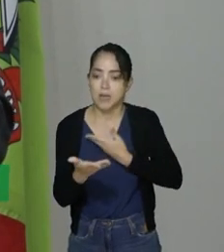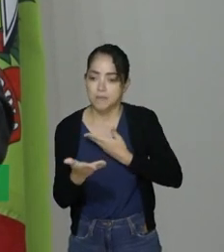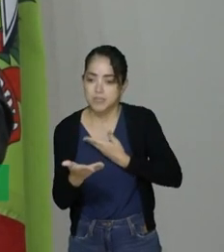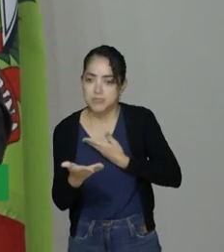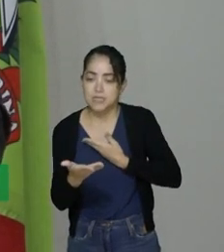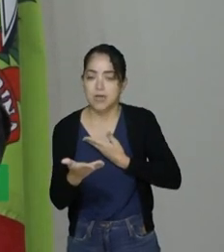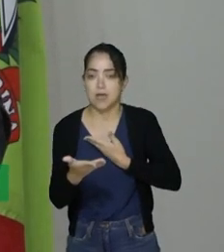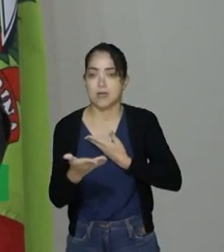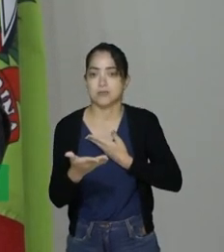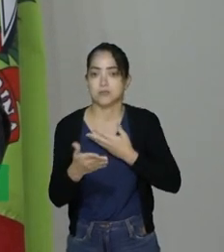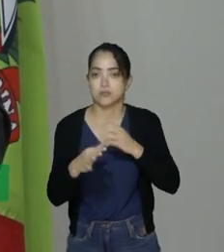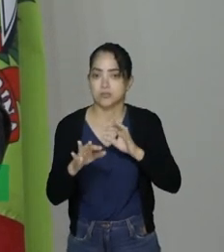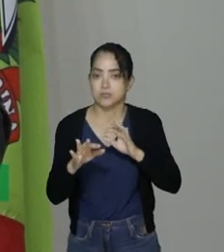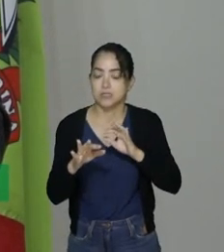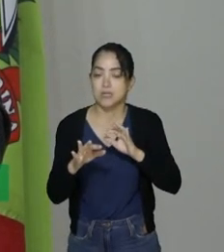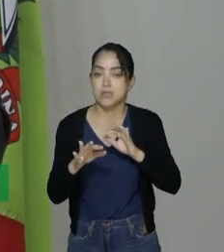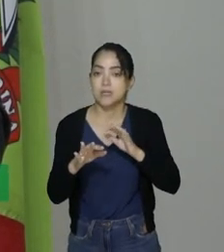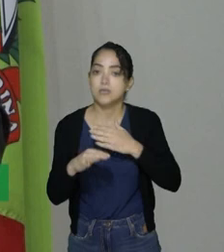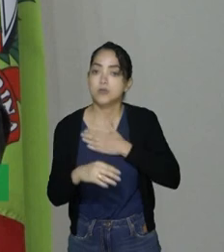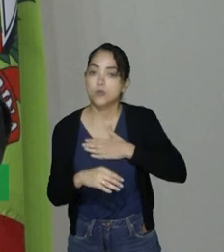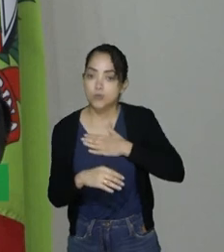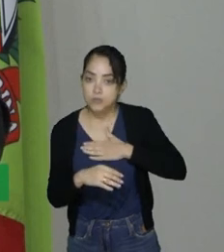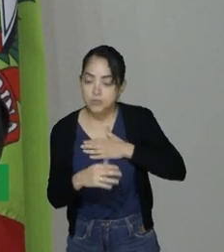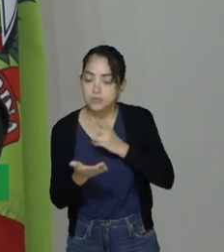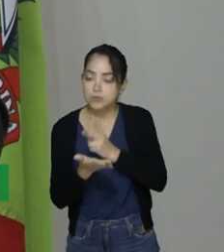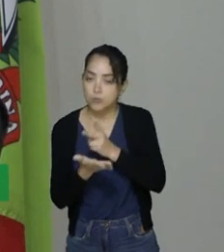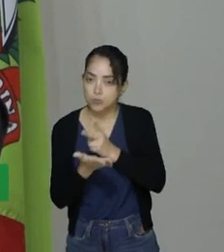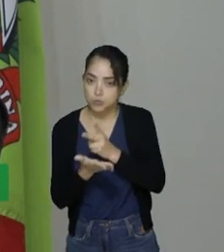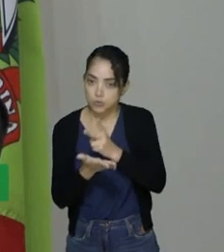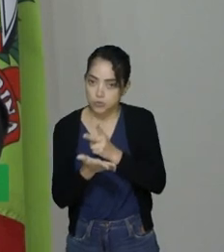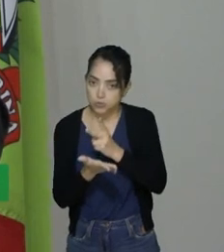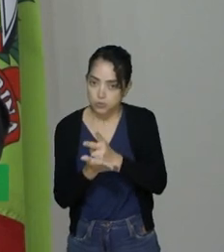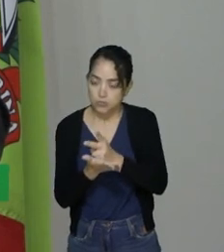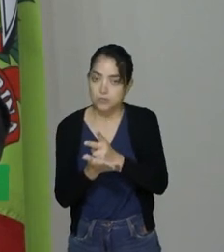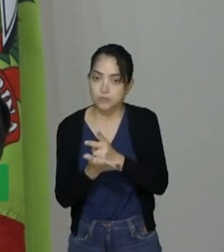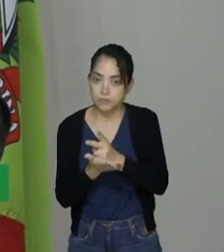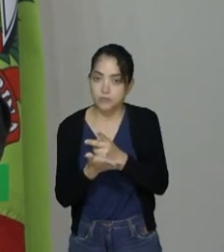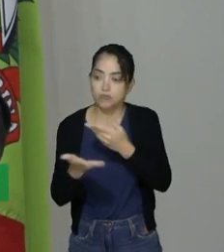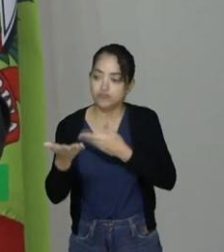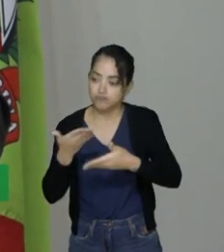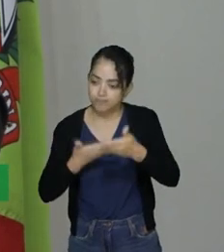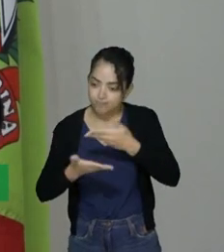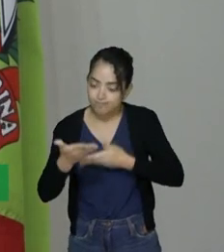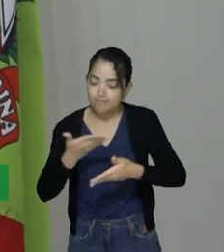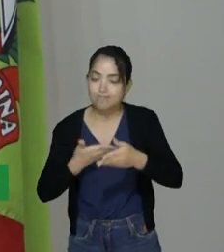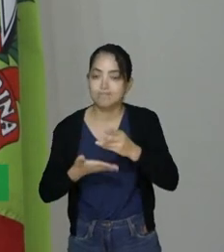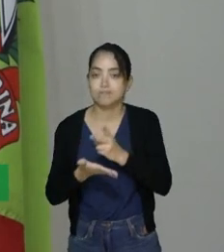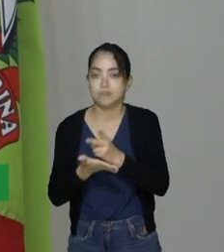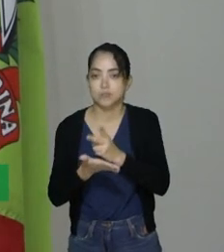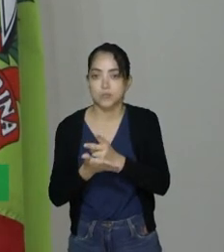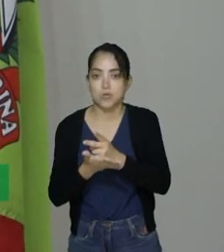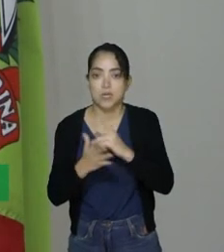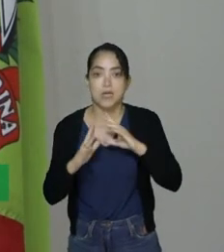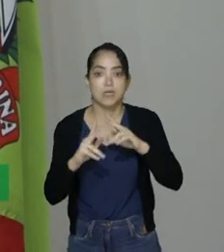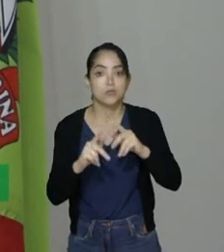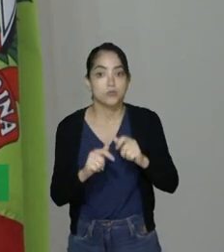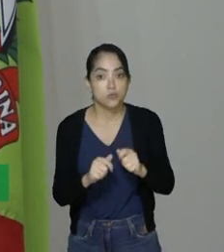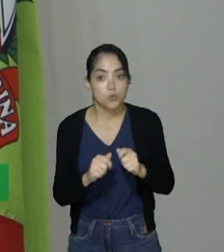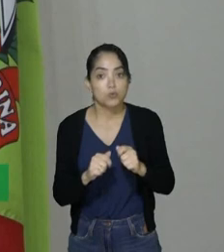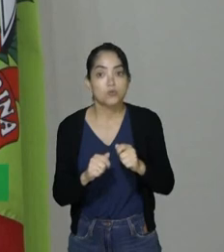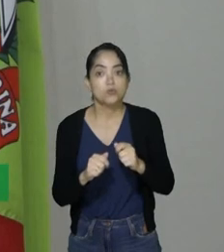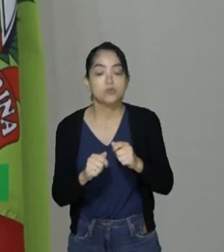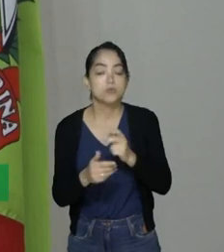as quais eu gostaria muito de manter e de manter o convívio também. A todos